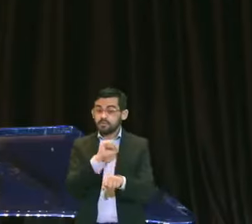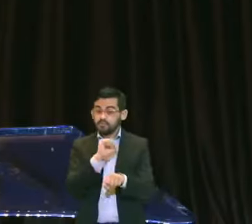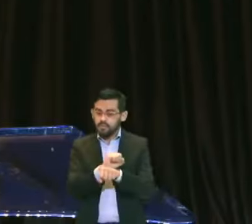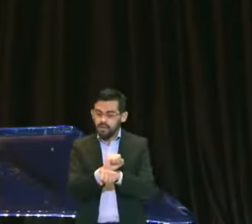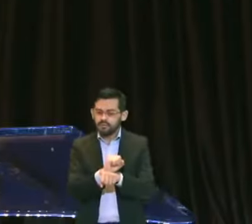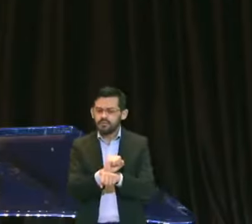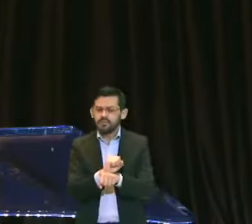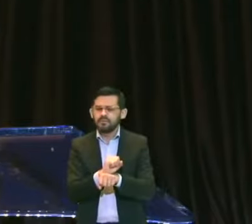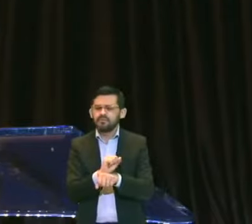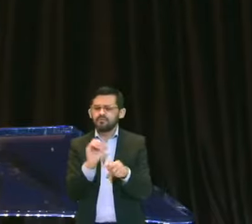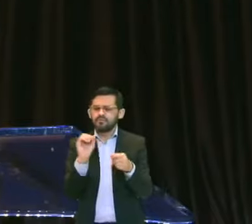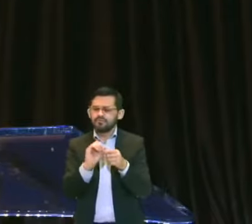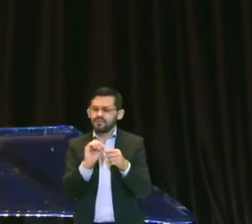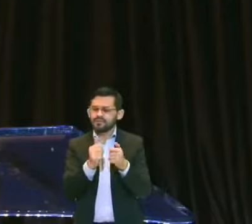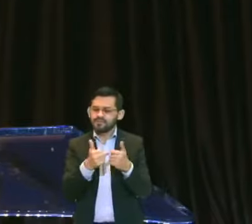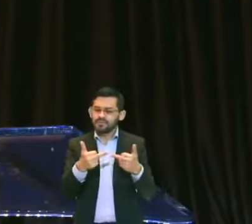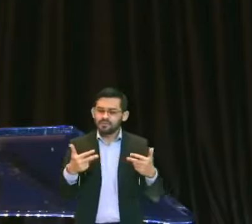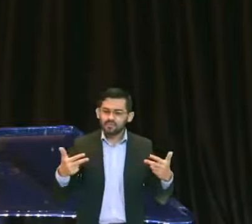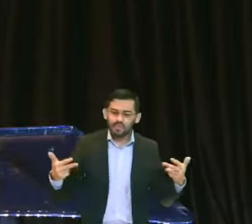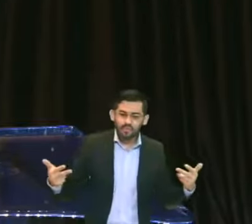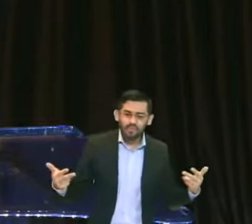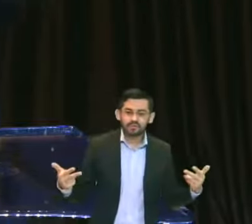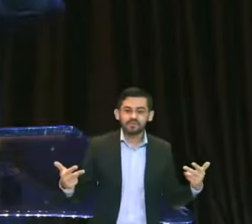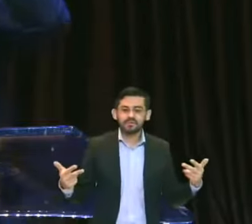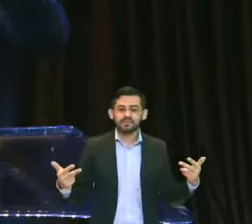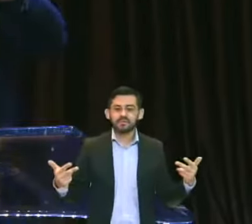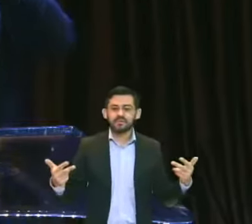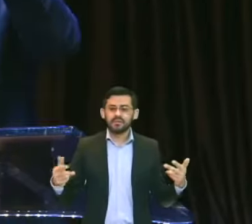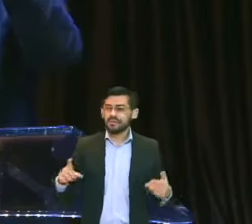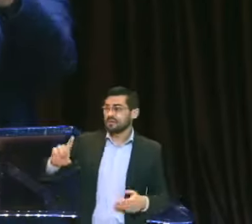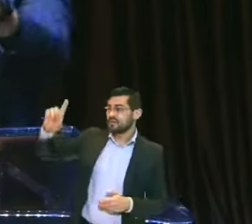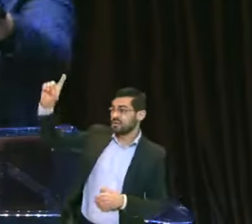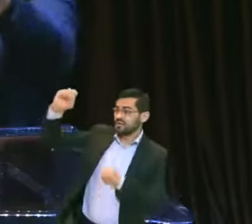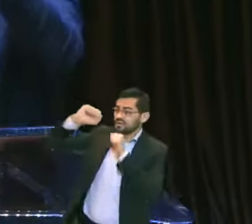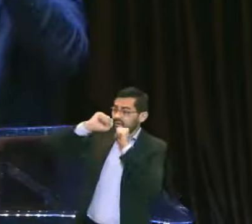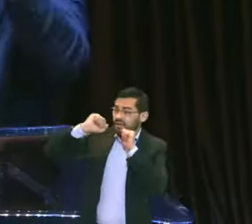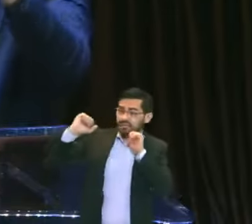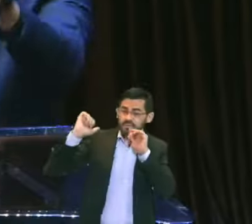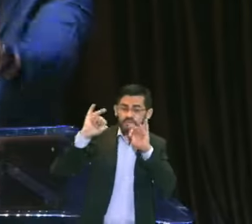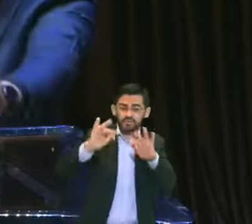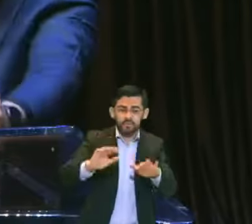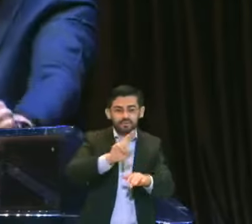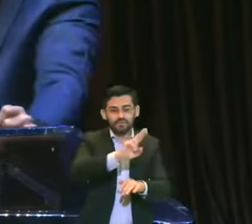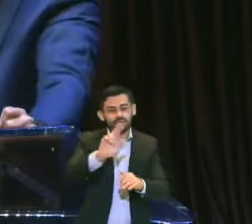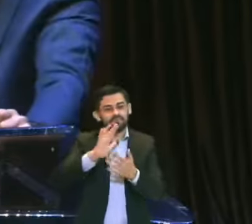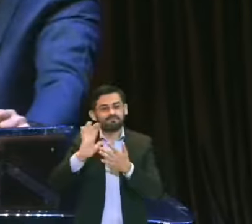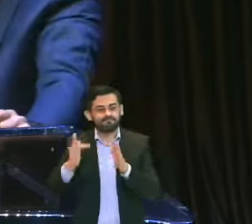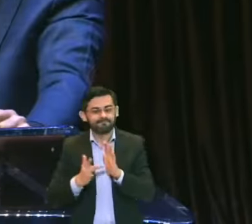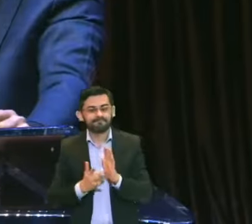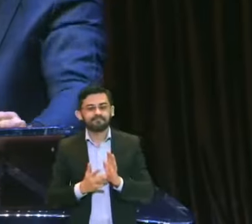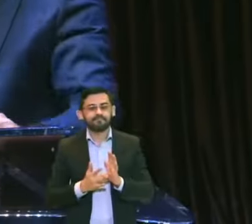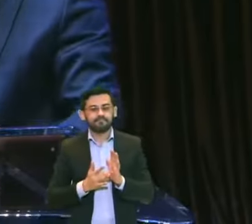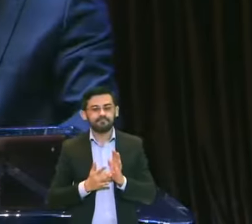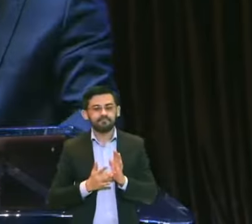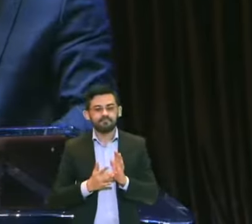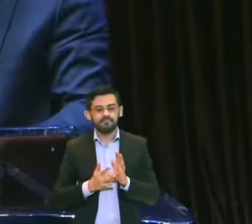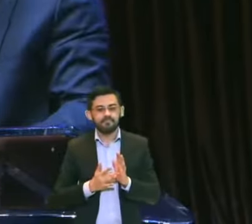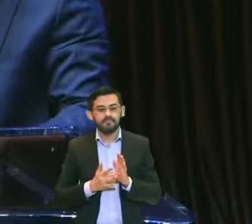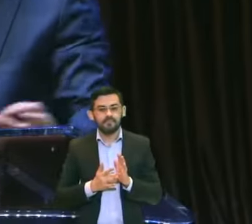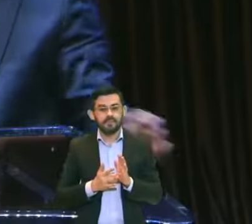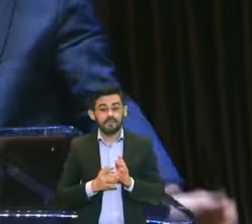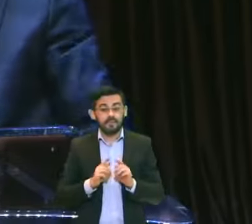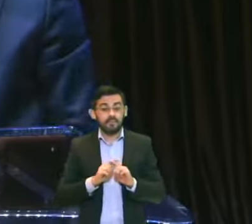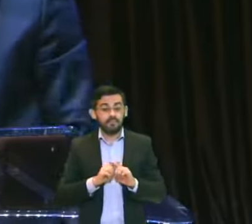plante um jardim. E eu vou abençoar você em nome de Jesus. Mas